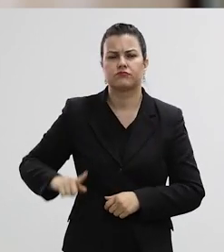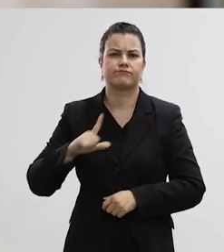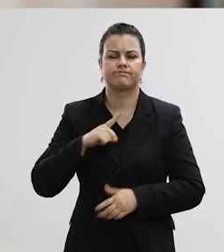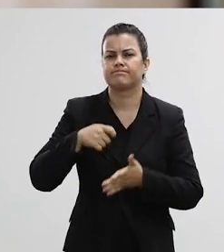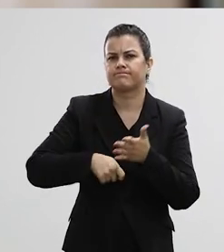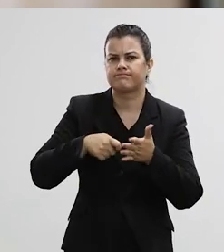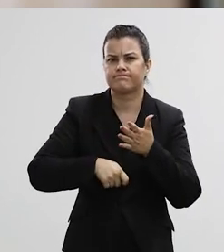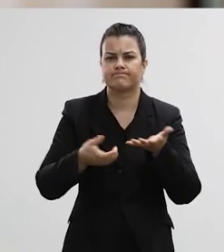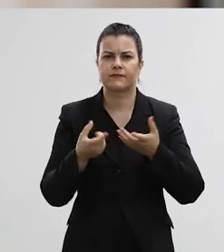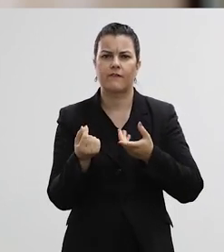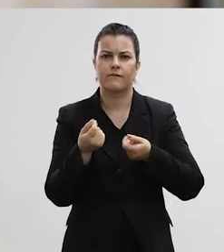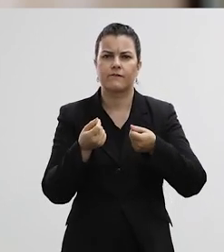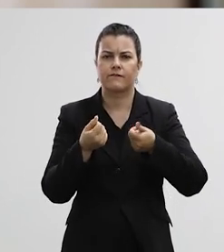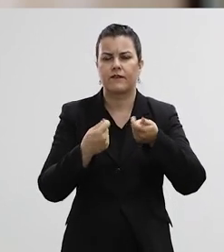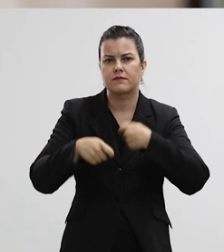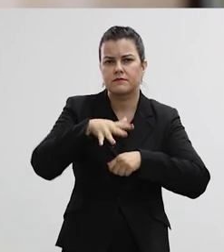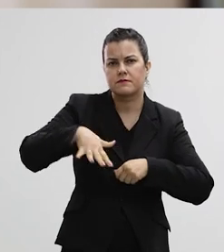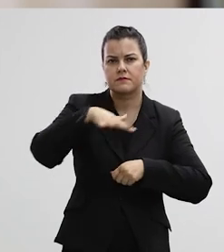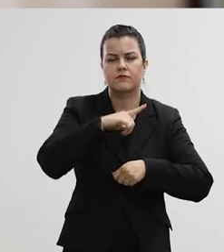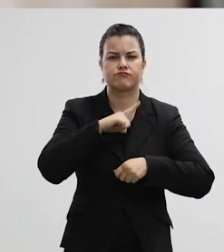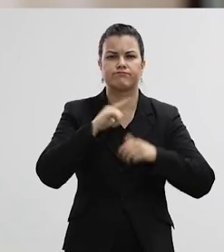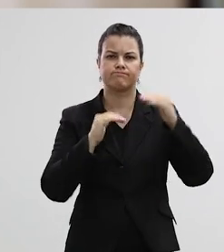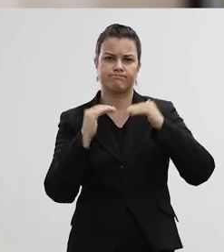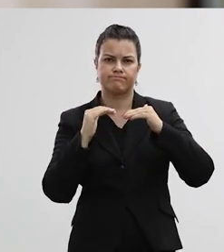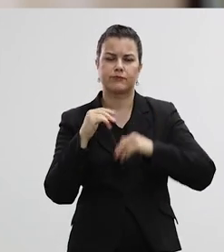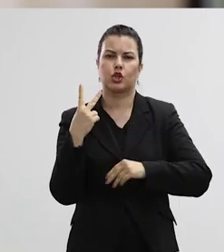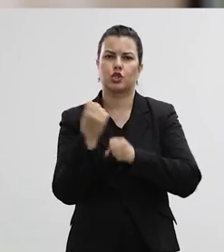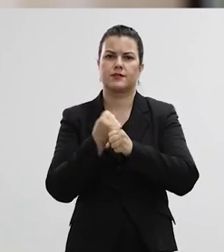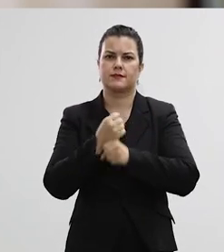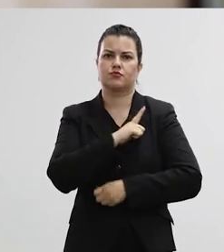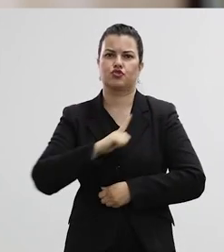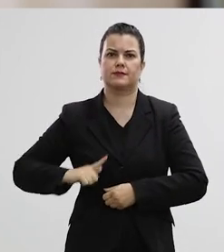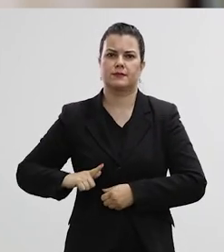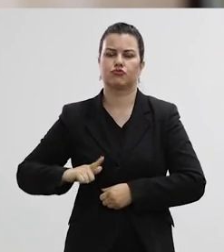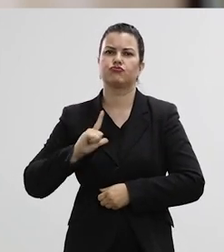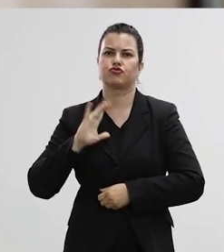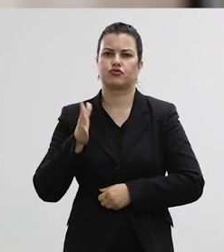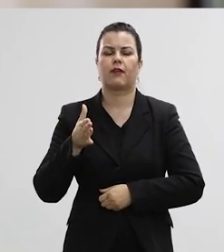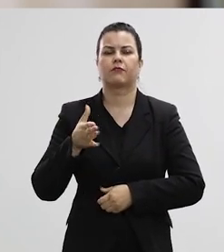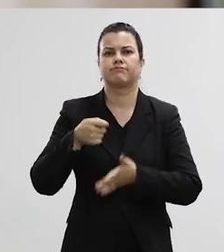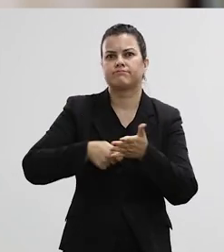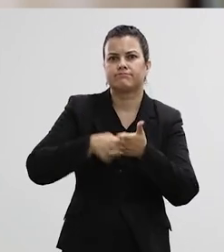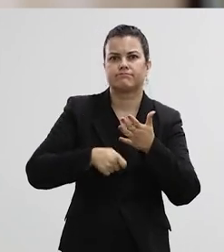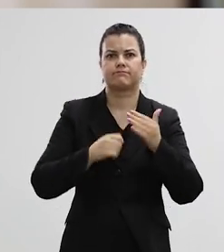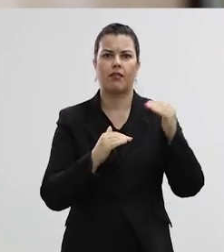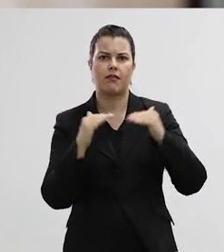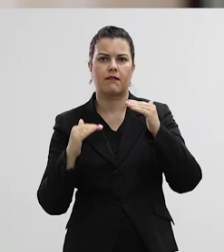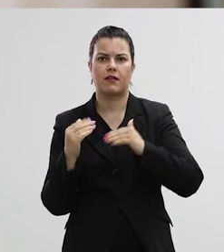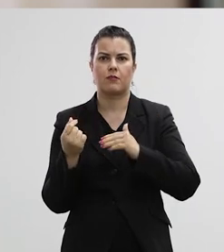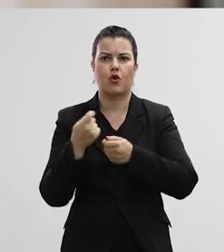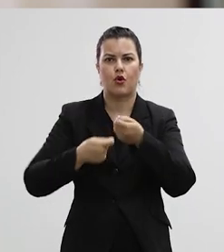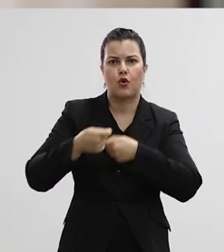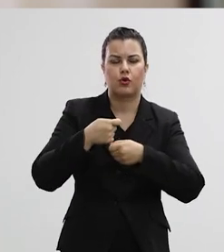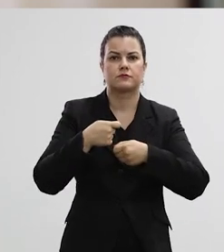o equilíbrio financeiro e nesses primeiros dois anos de gestão nós trabalhamos para colocar as contas em dia a honrar os